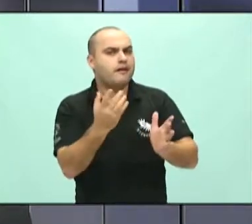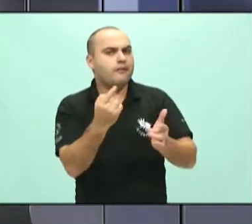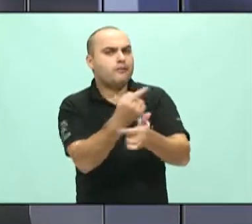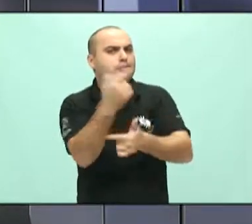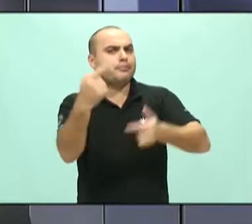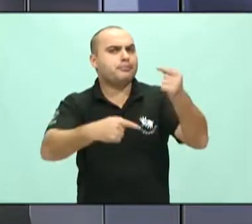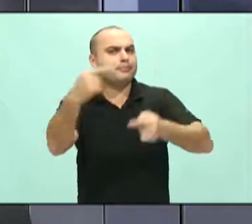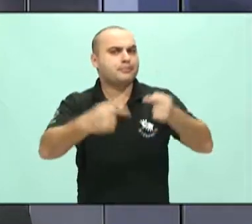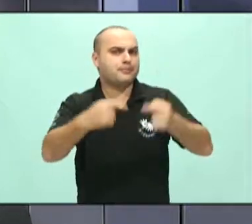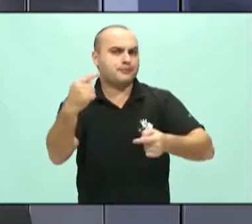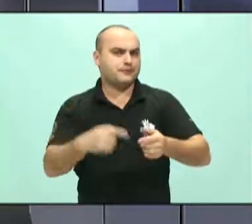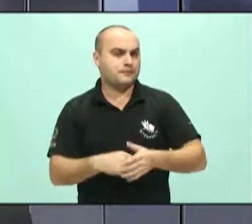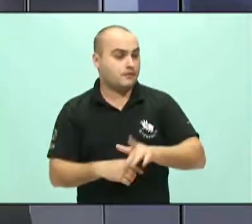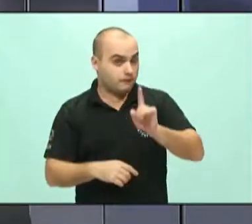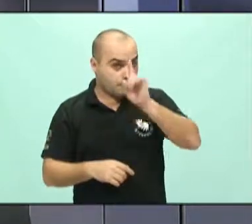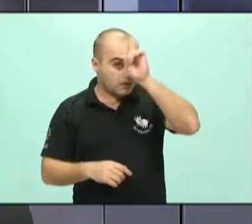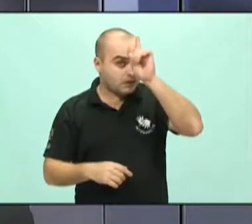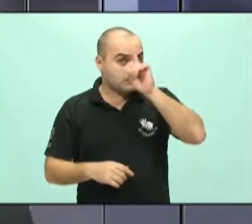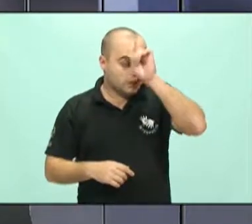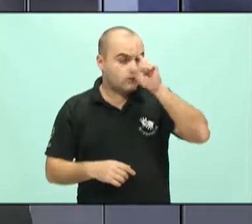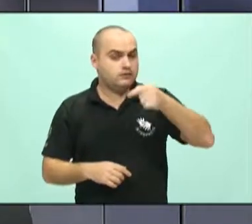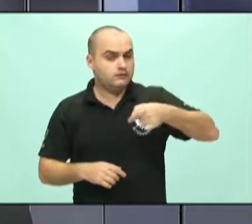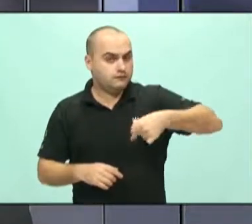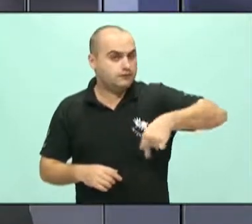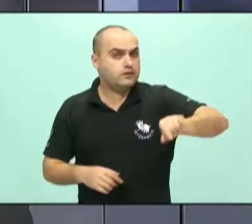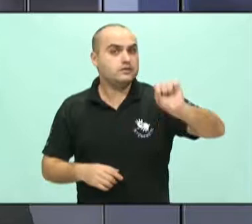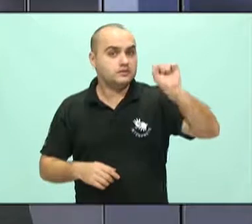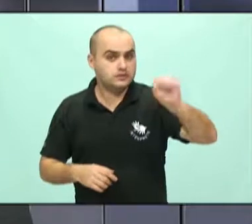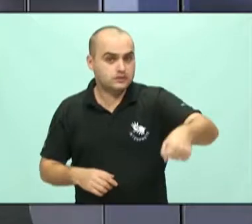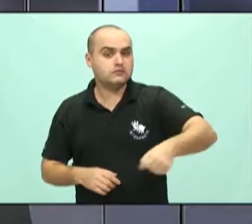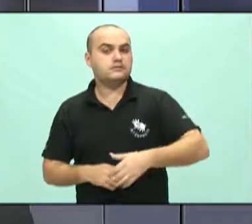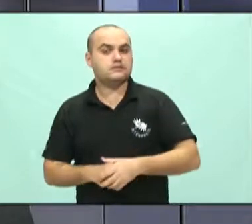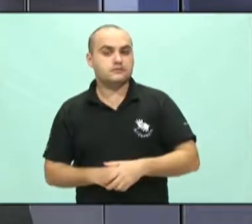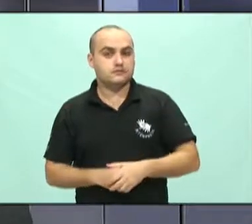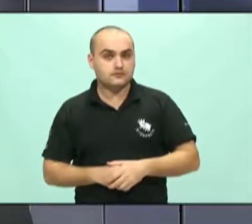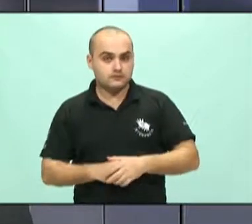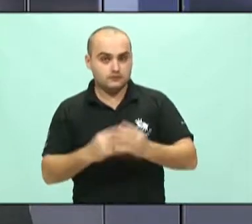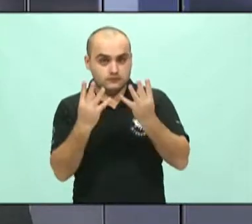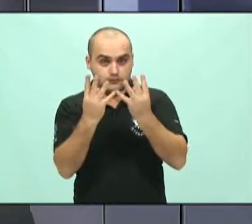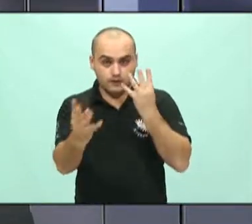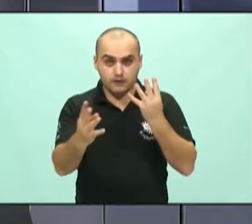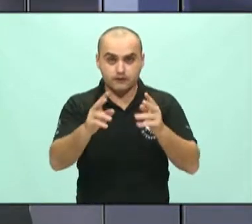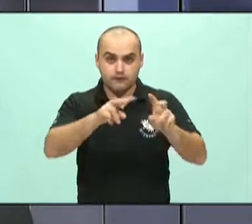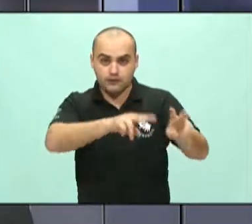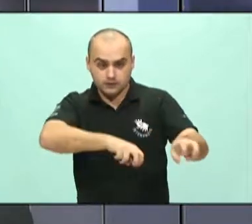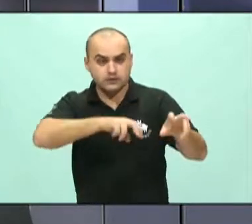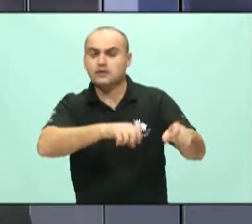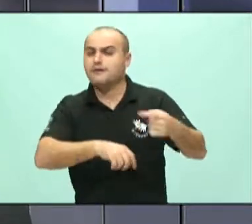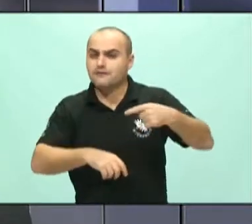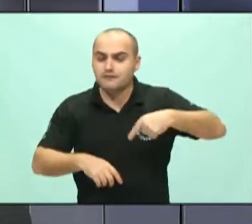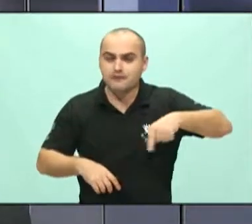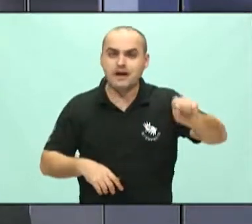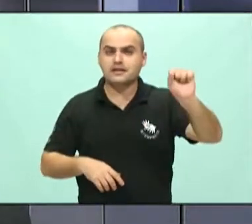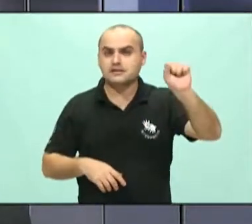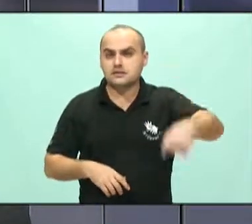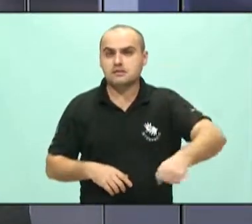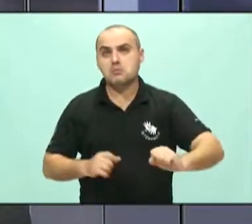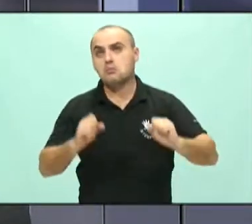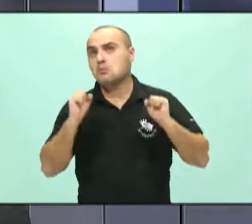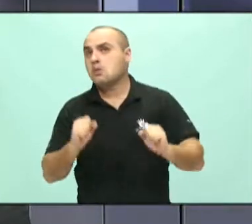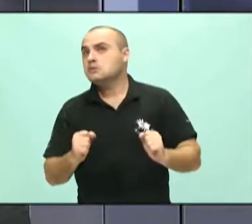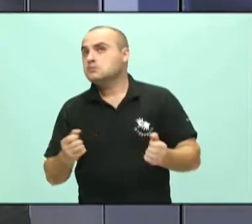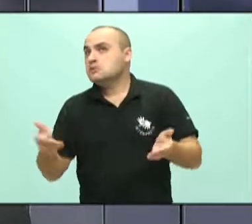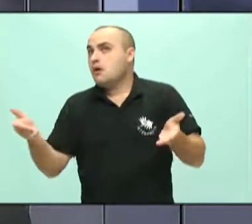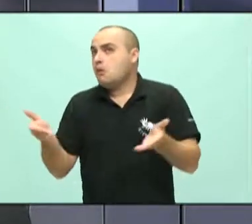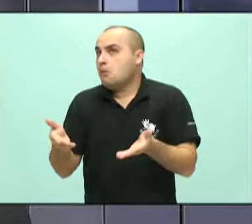lançada que não volta atrás. O binário da Fazenda, ele vai acontecer. Ele vai acontecer. Pode não ser agora, pode não